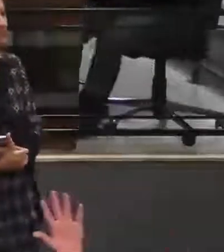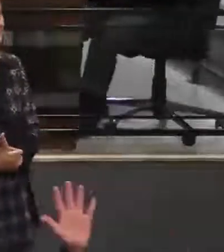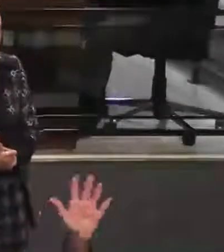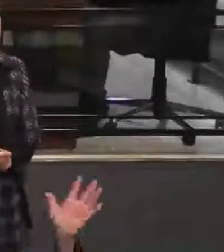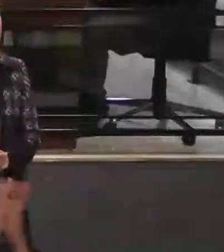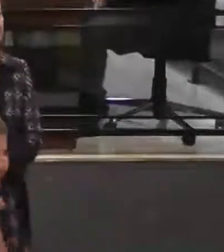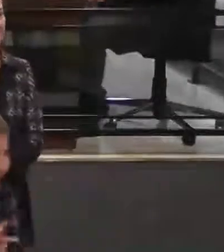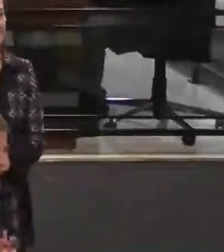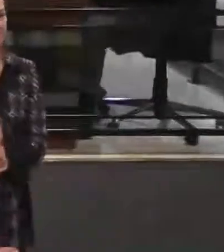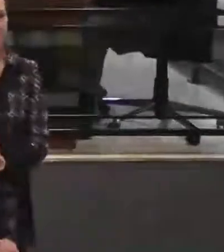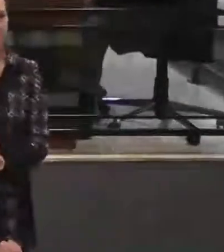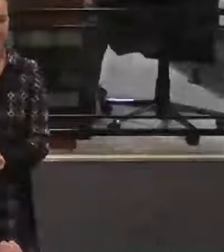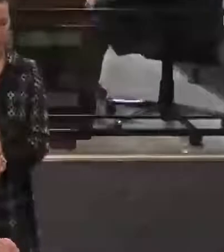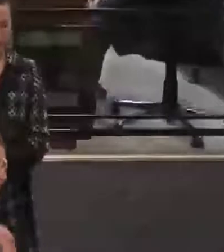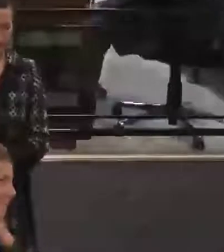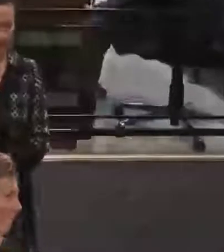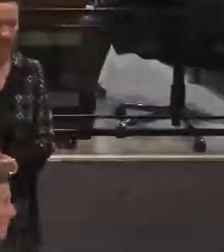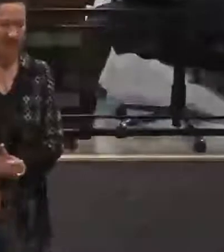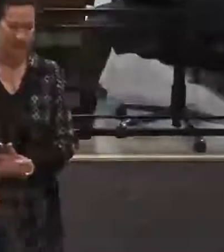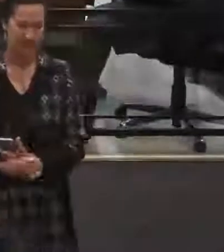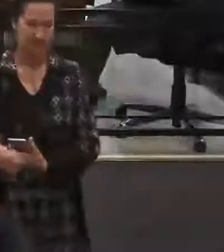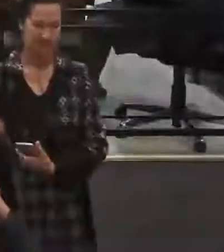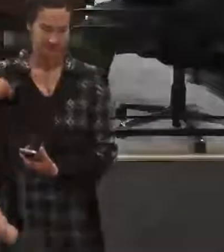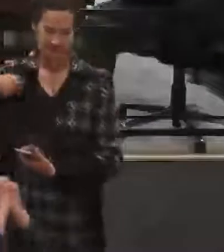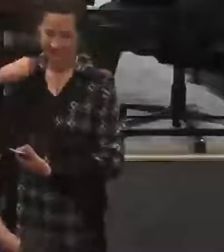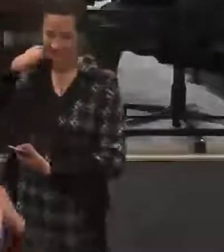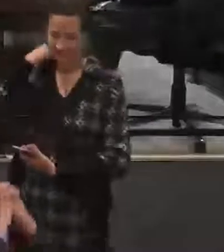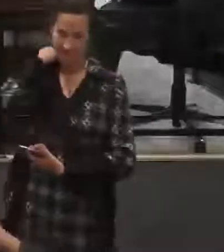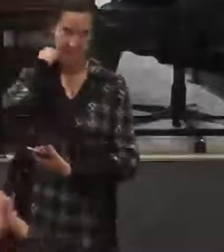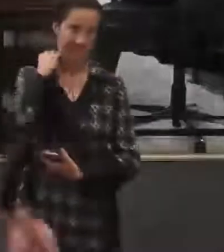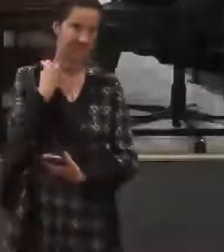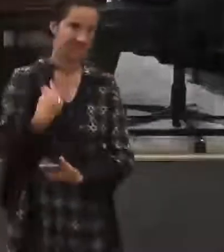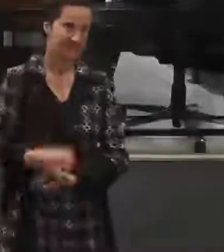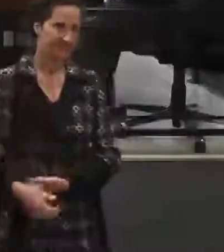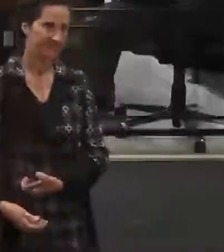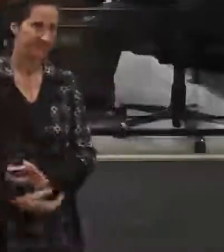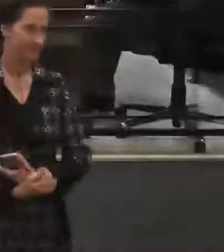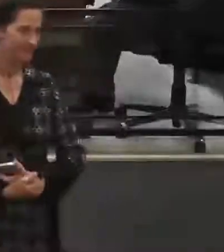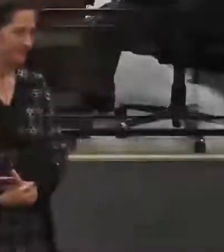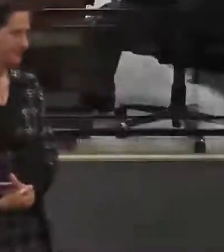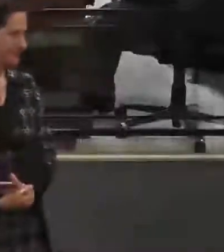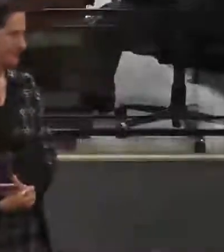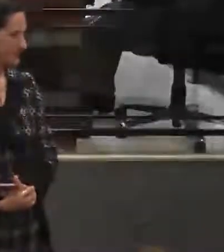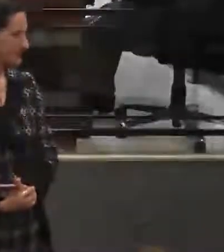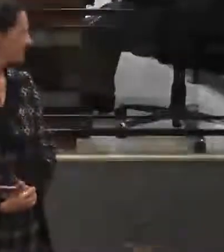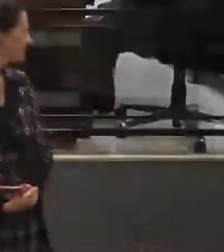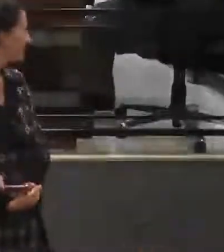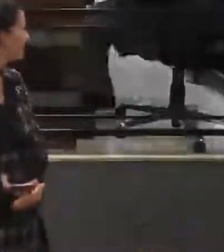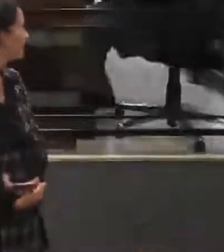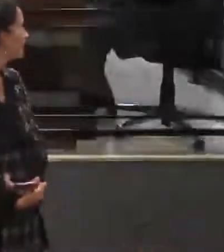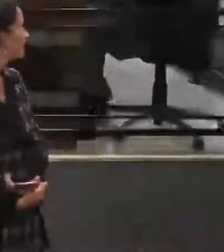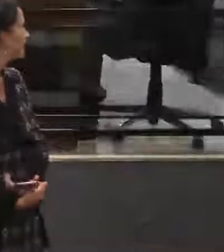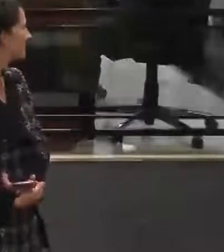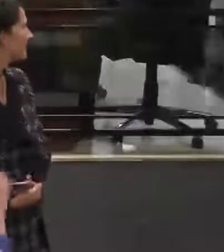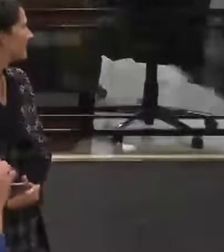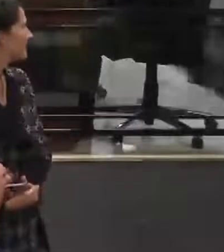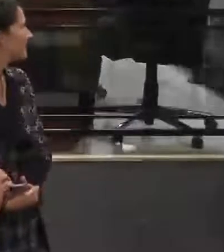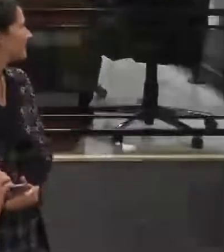Eu vou ter que ir. Você pede depois, você quer que eu entregue depois? Na hora da coisa, o que é? É do expediente? O que é isso aí? É